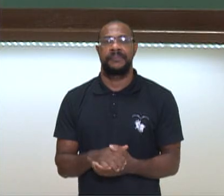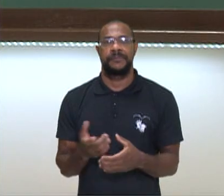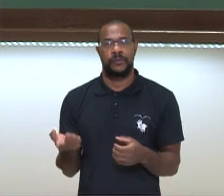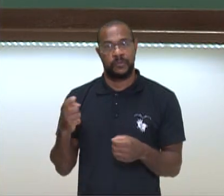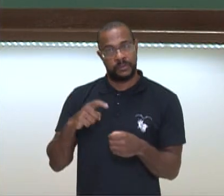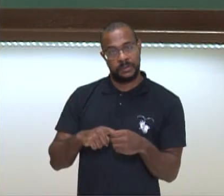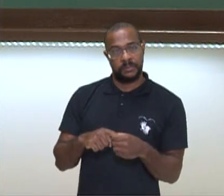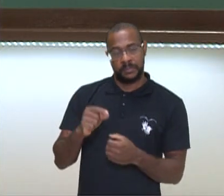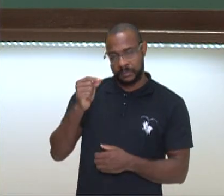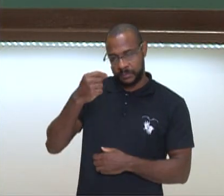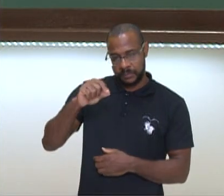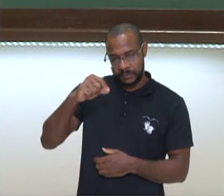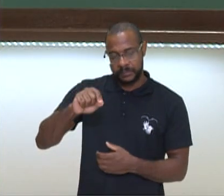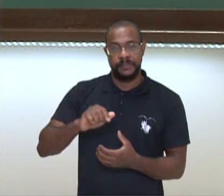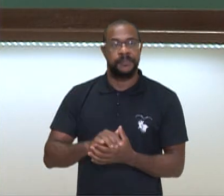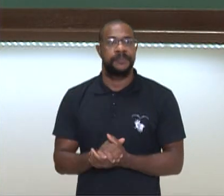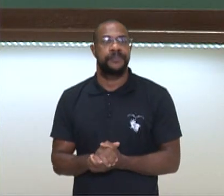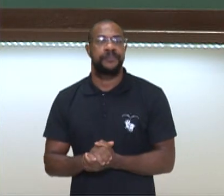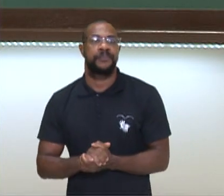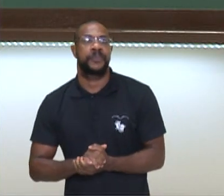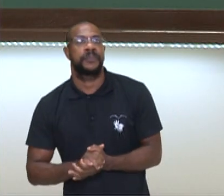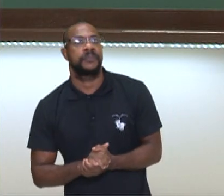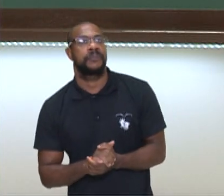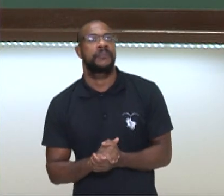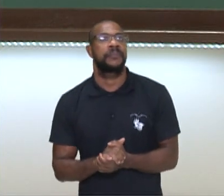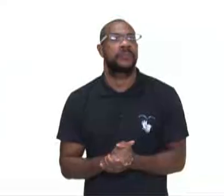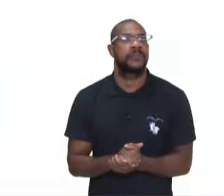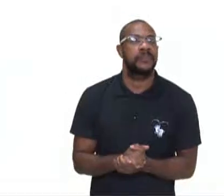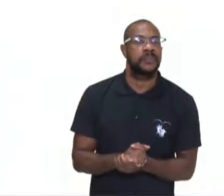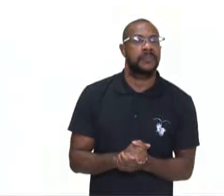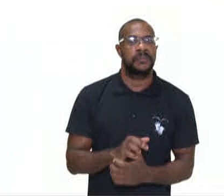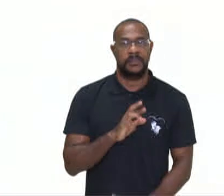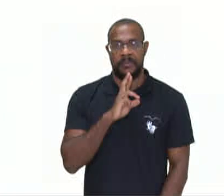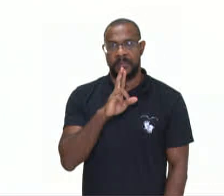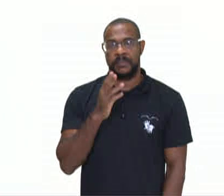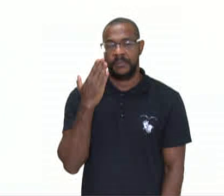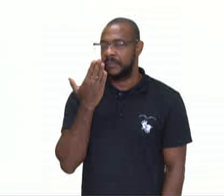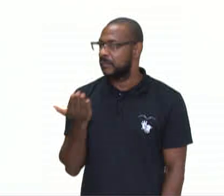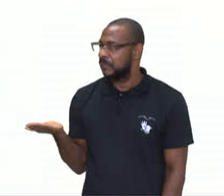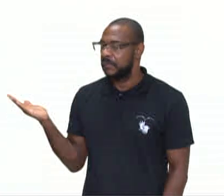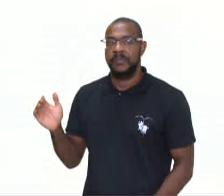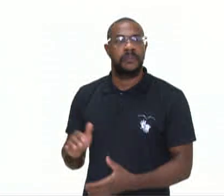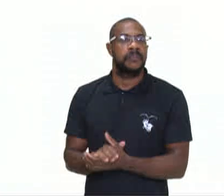Voltamos com a correção da nossa atividade. A profissão de fé,